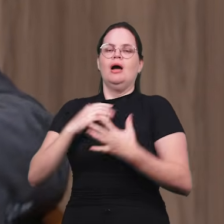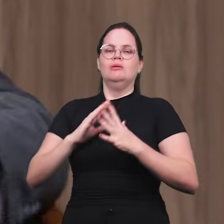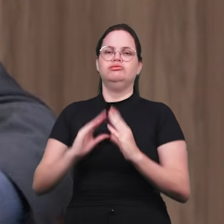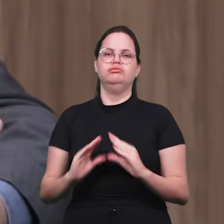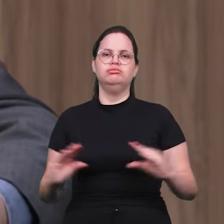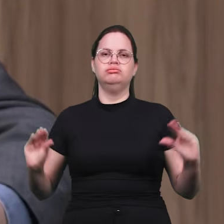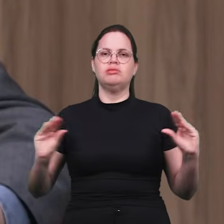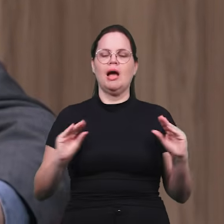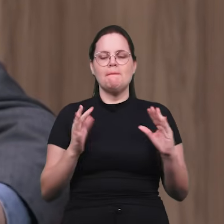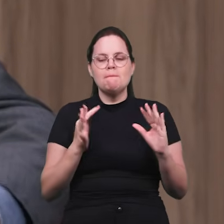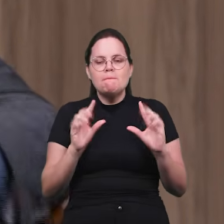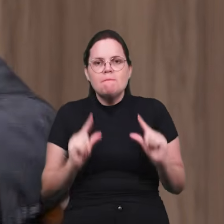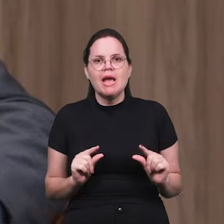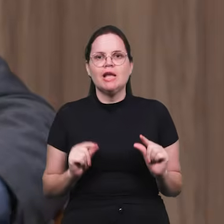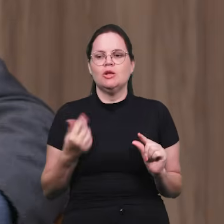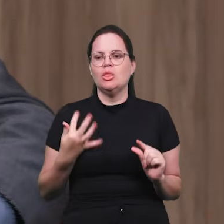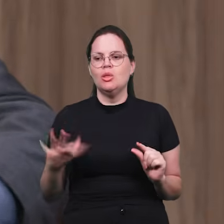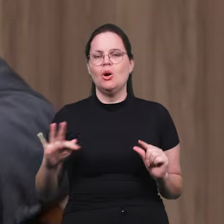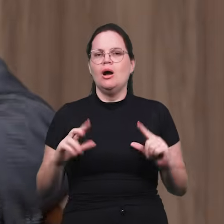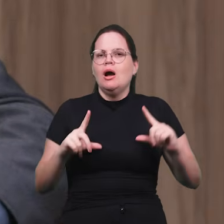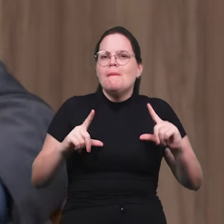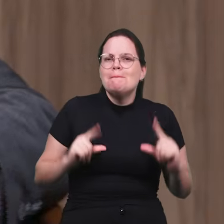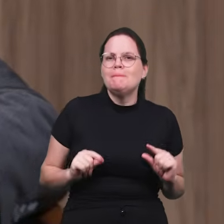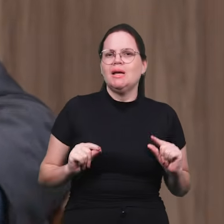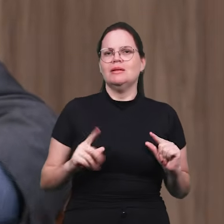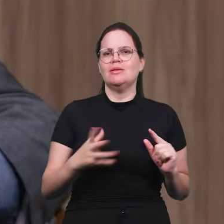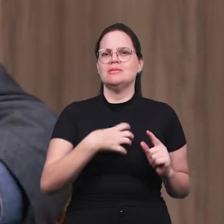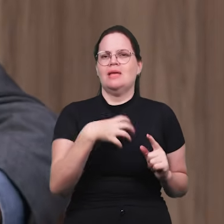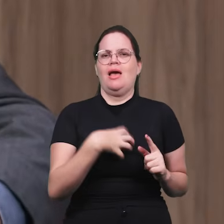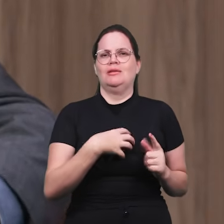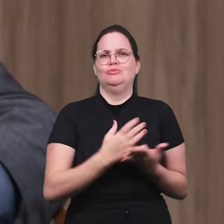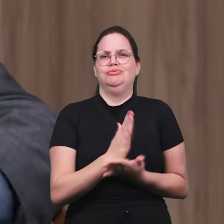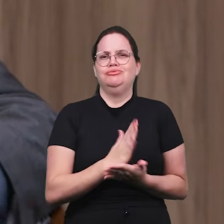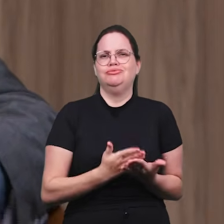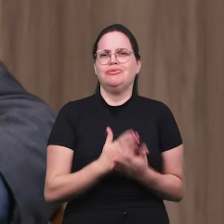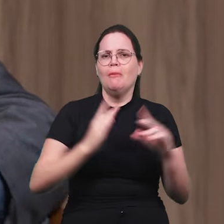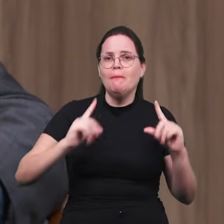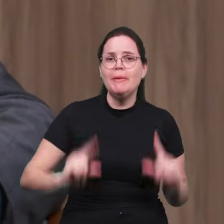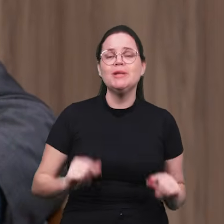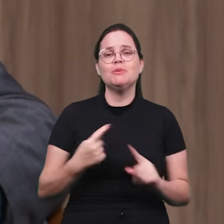dor, ameniza o desconforto. E aí esse idoso, ele realmente entra num